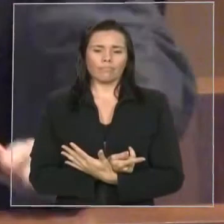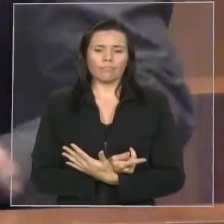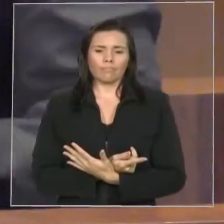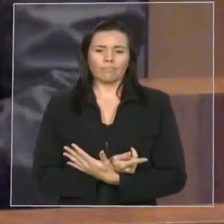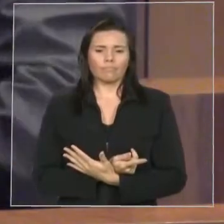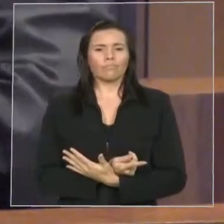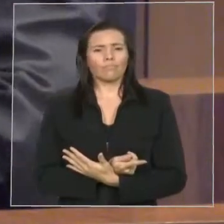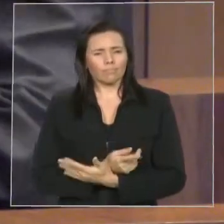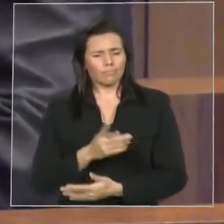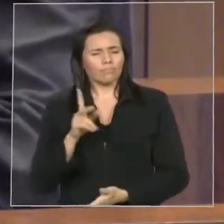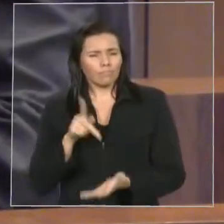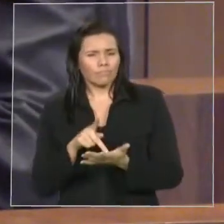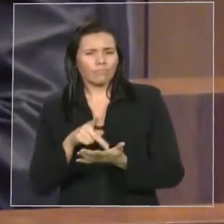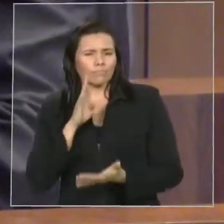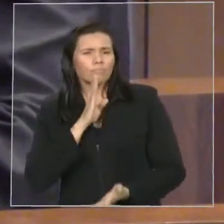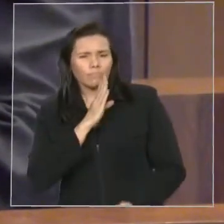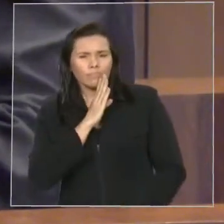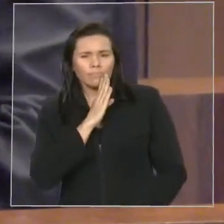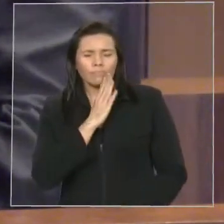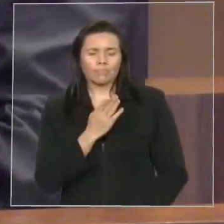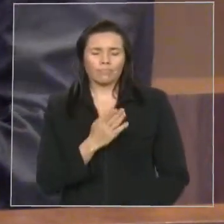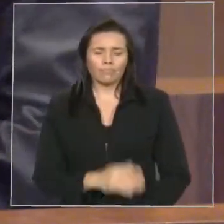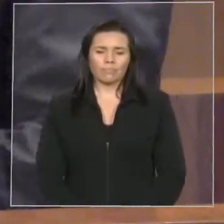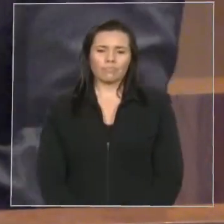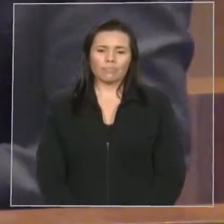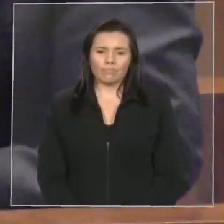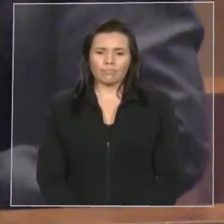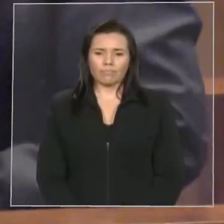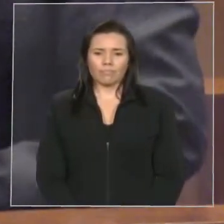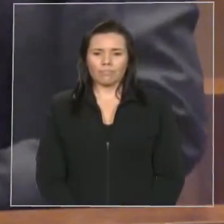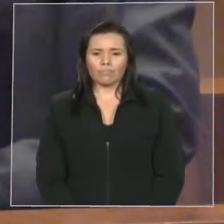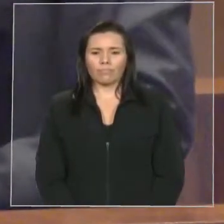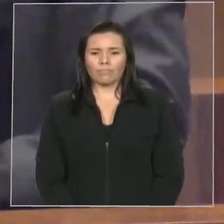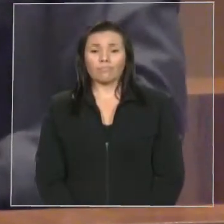E há escolhas certas.